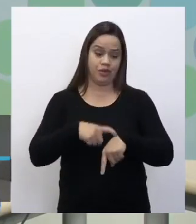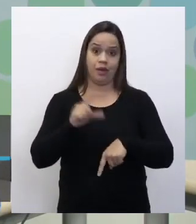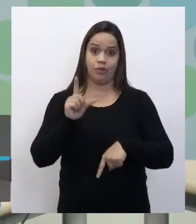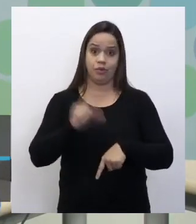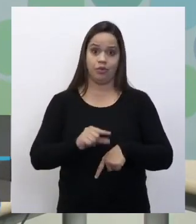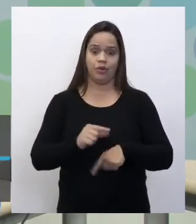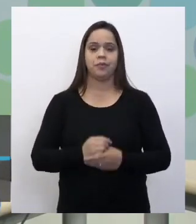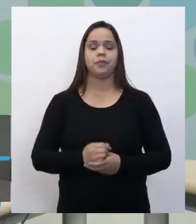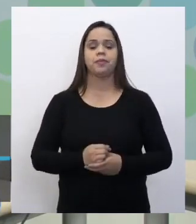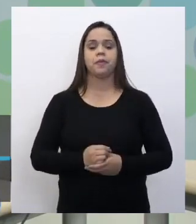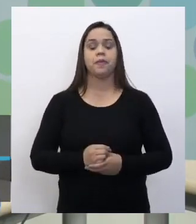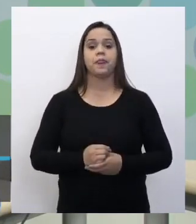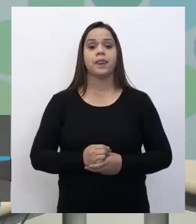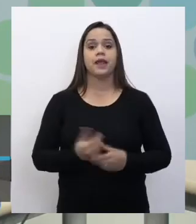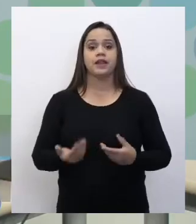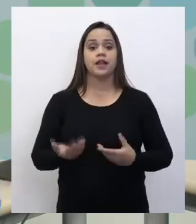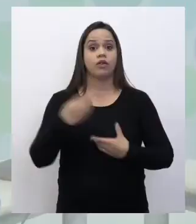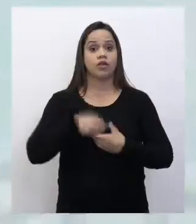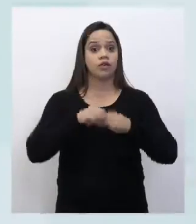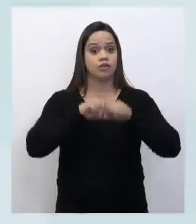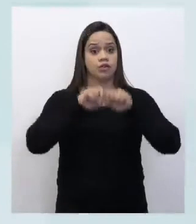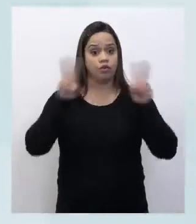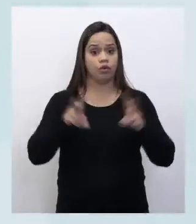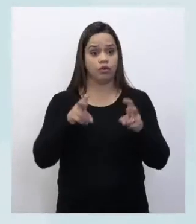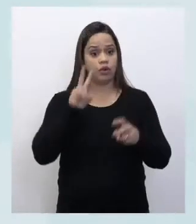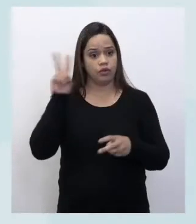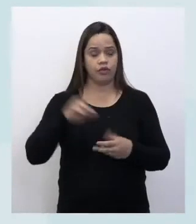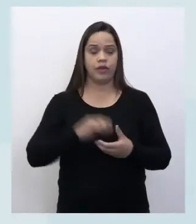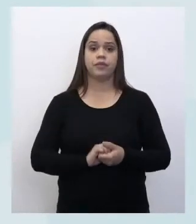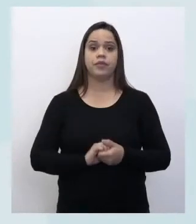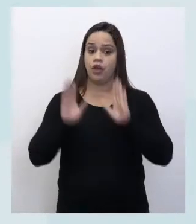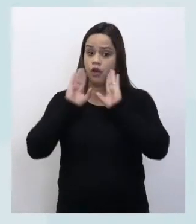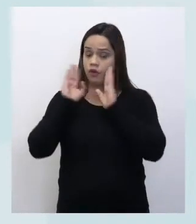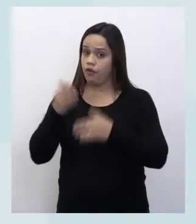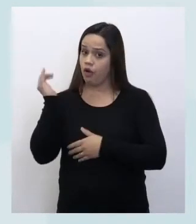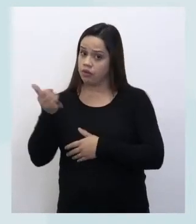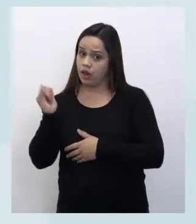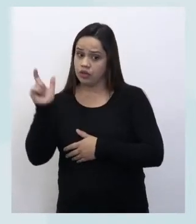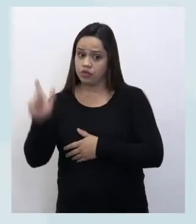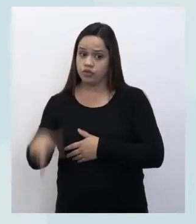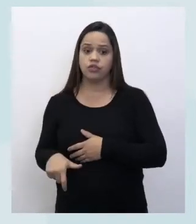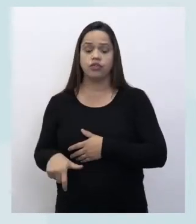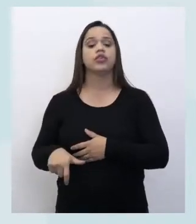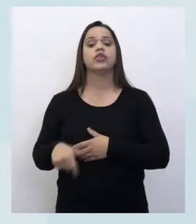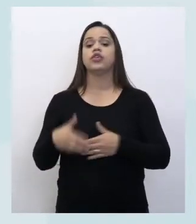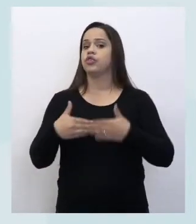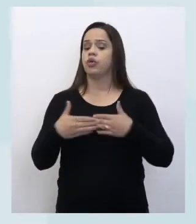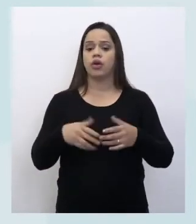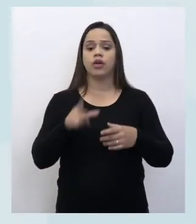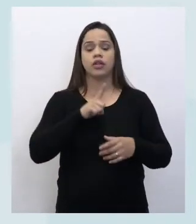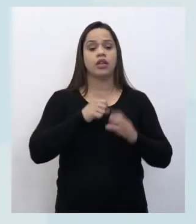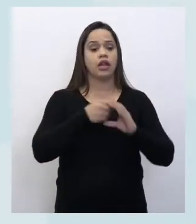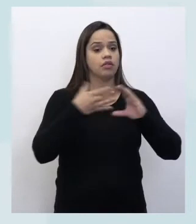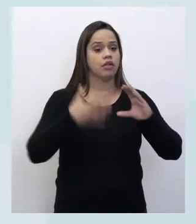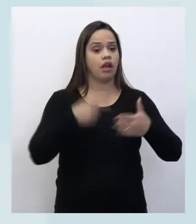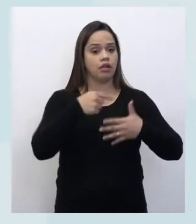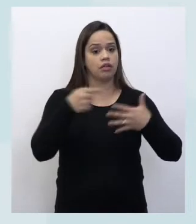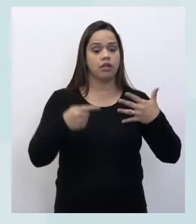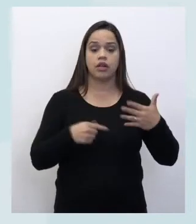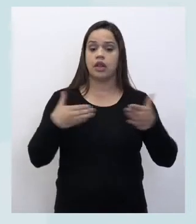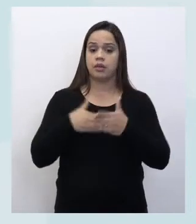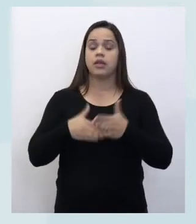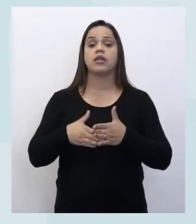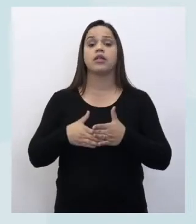Então, por dentro do conteúdo, só para quem ficou com dúvida, tá? Foco narrativo, o narrador de qualquer obra tem certas características e limitações